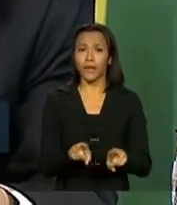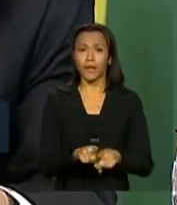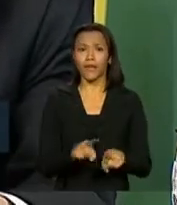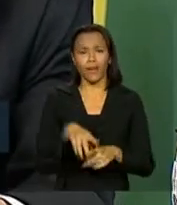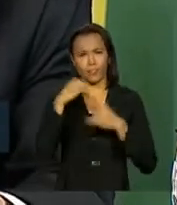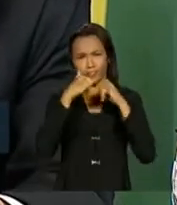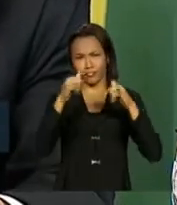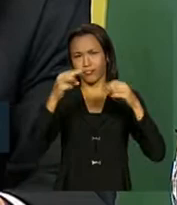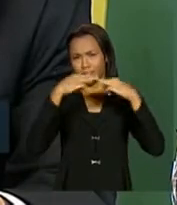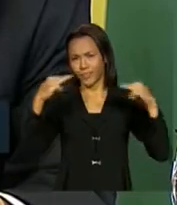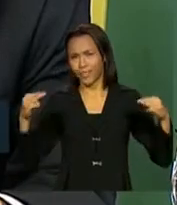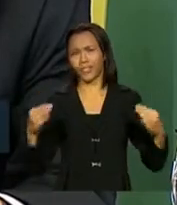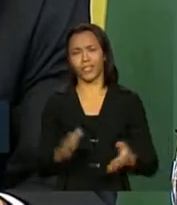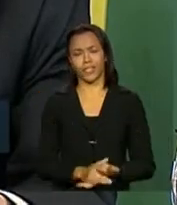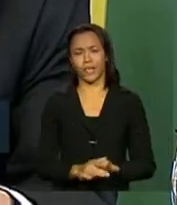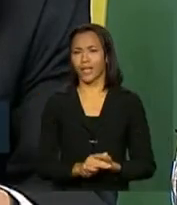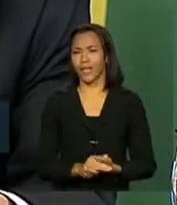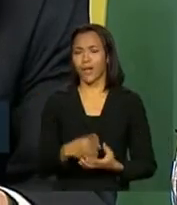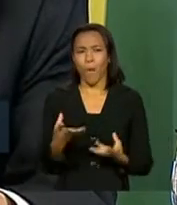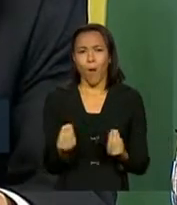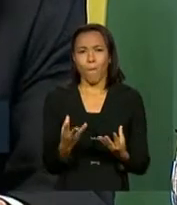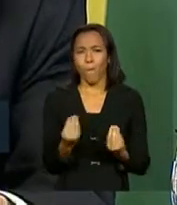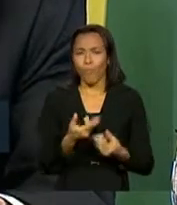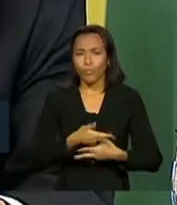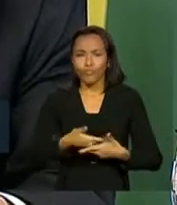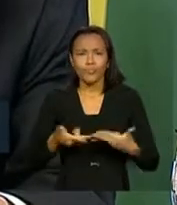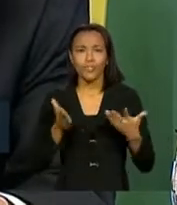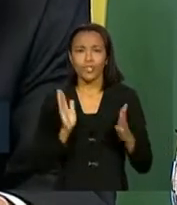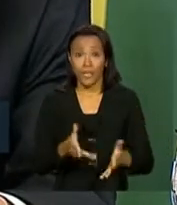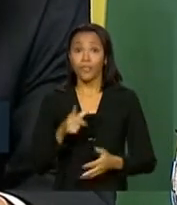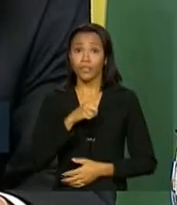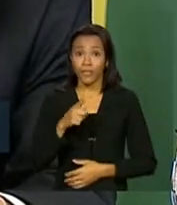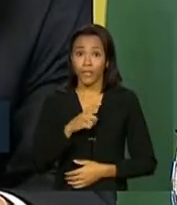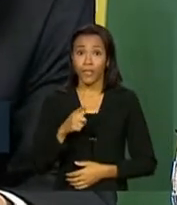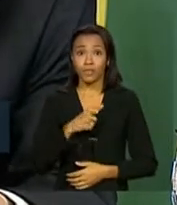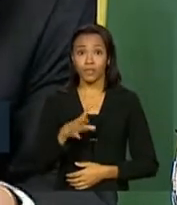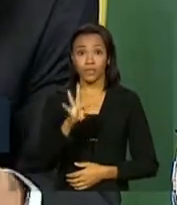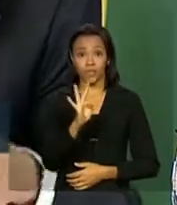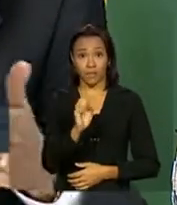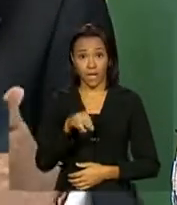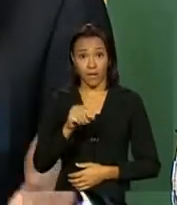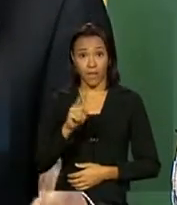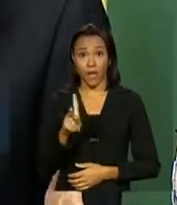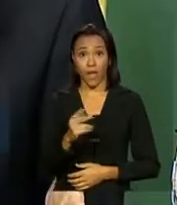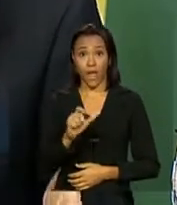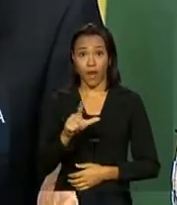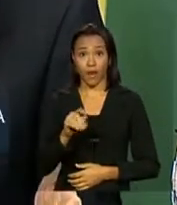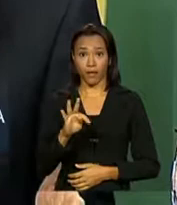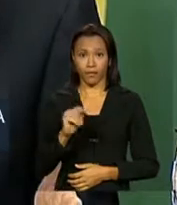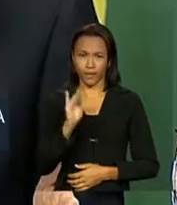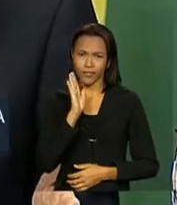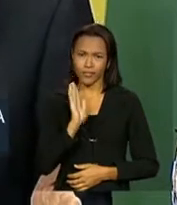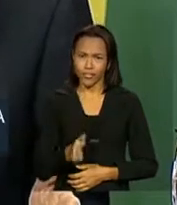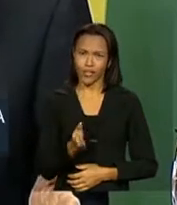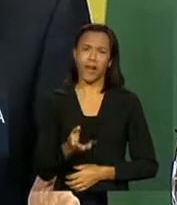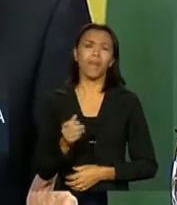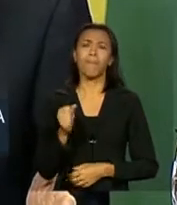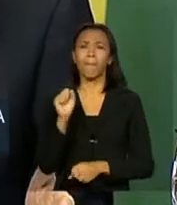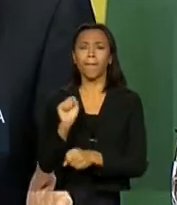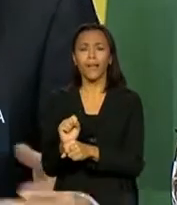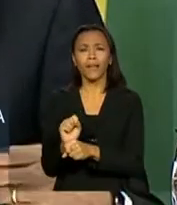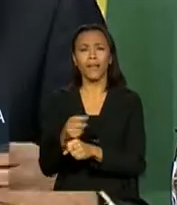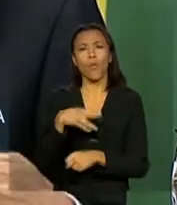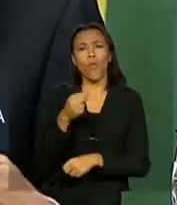energia sobrando. Temos um conjunto de termoelétricas que ficam paralisadas quase que o ano